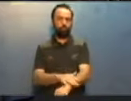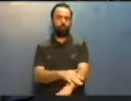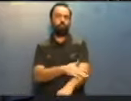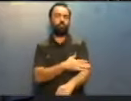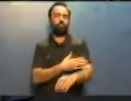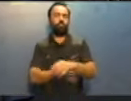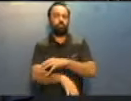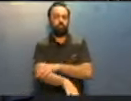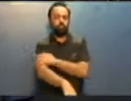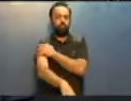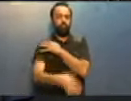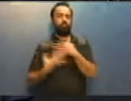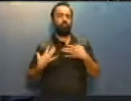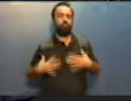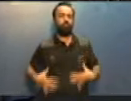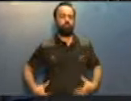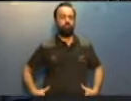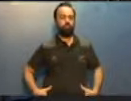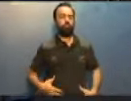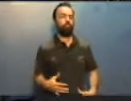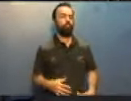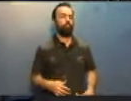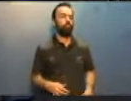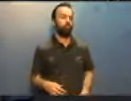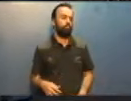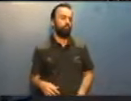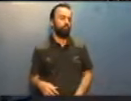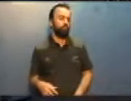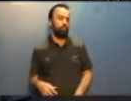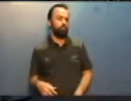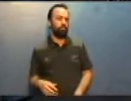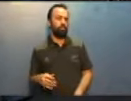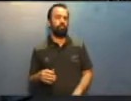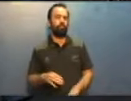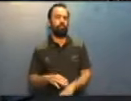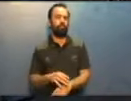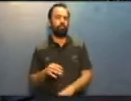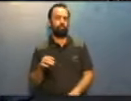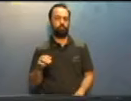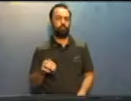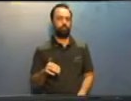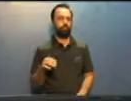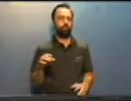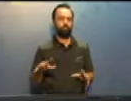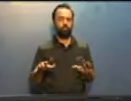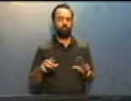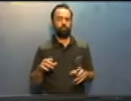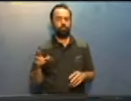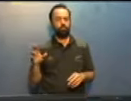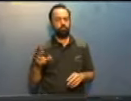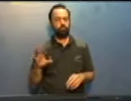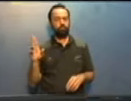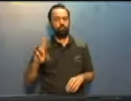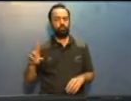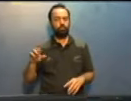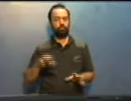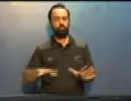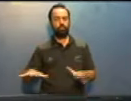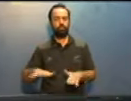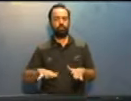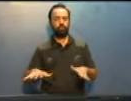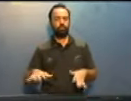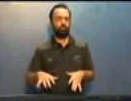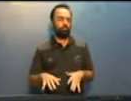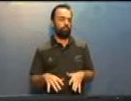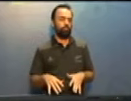no corpo todo através da pele. O tato nos movimentos. Então, através do tato, nós conseguimos diferenciar